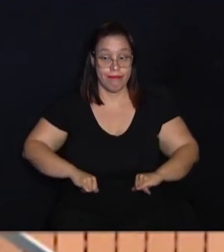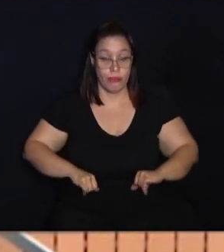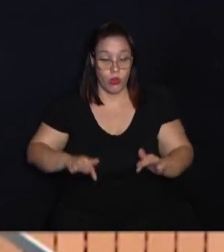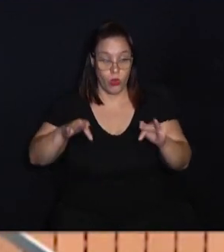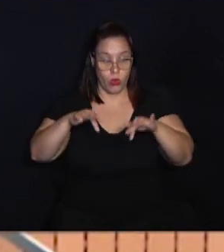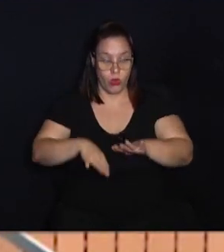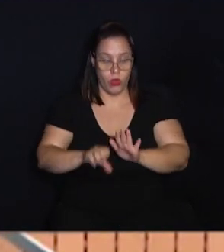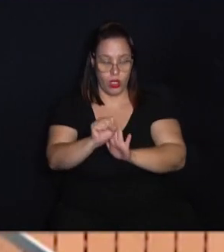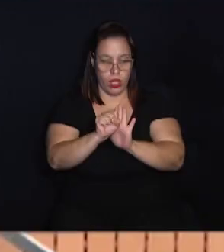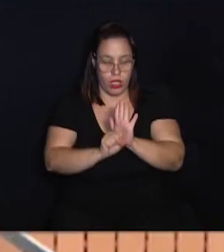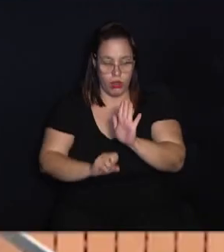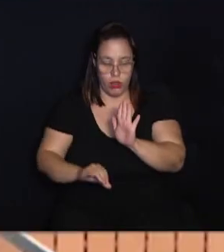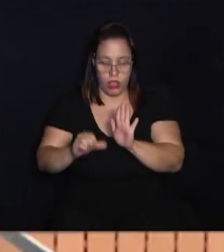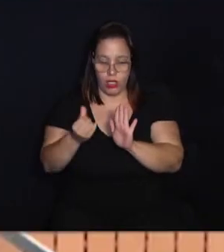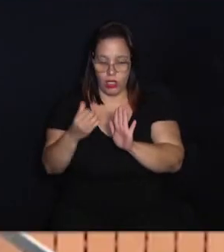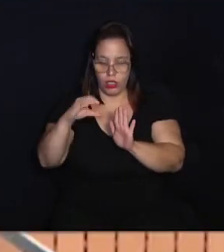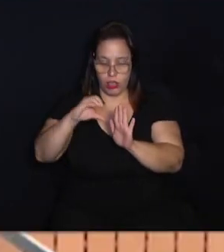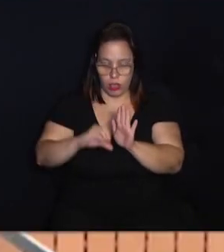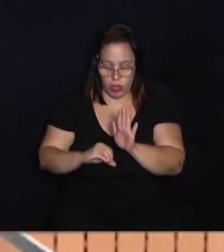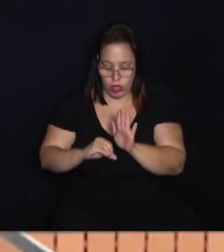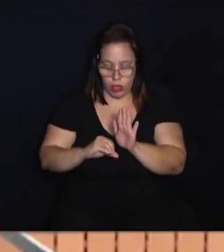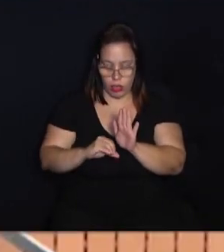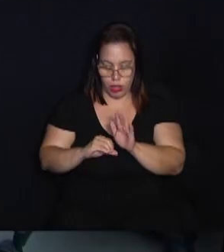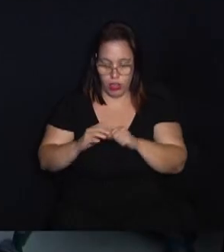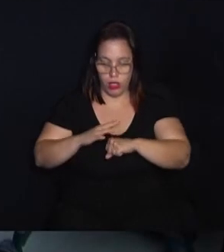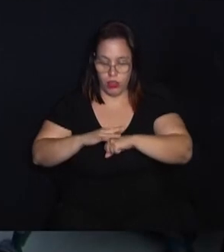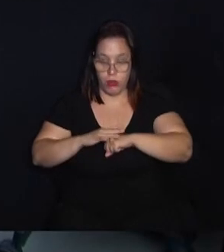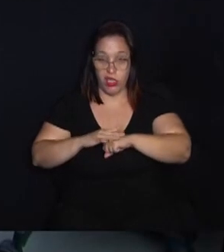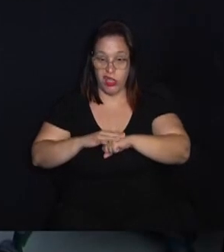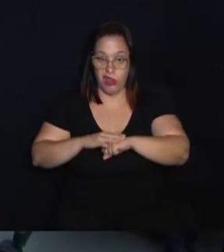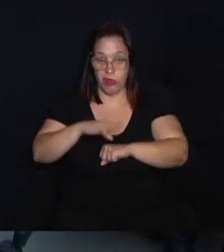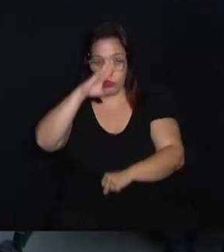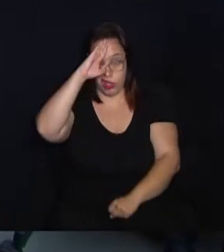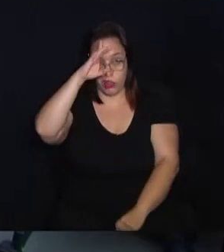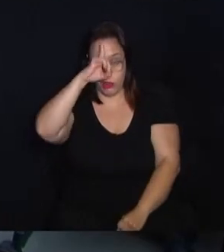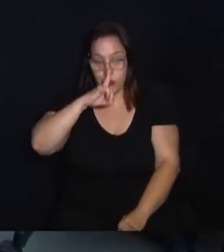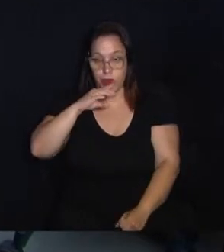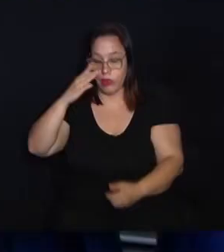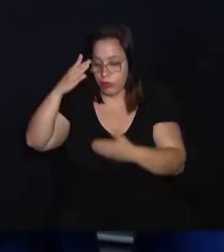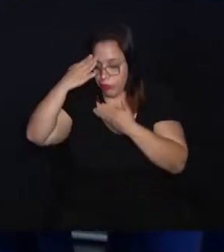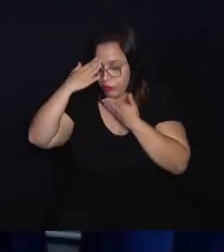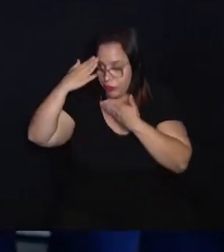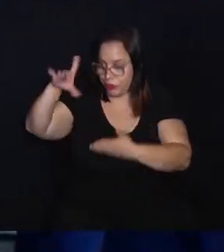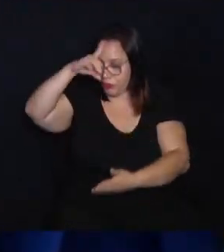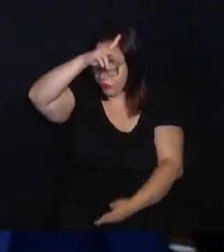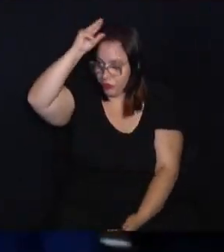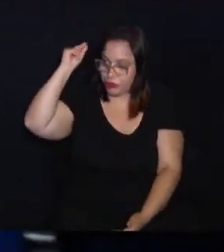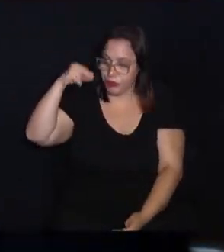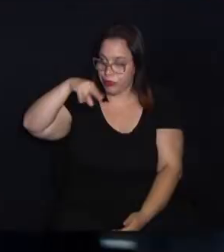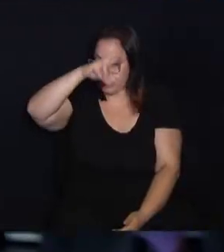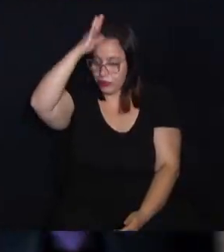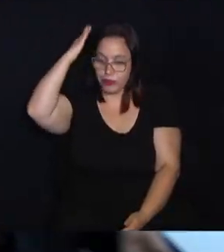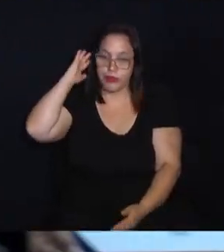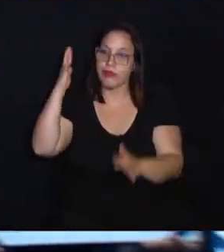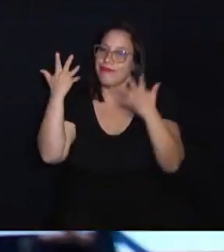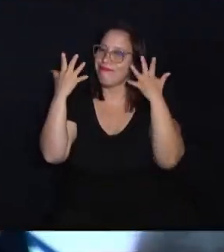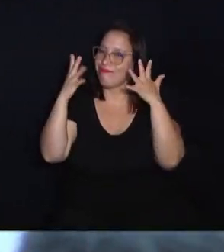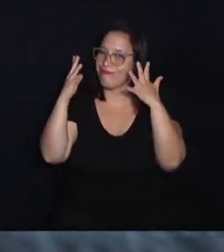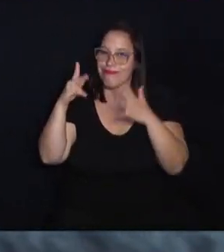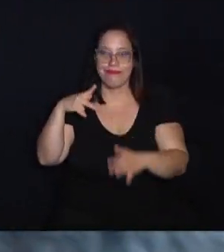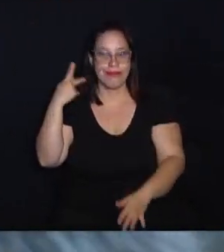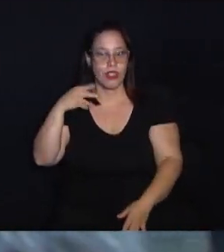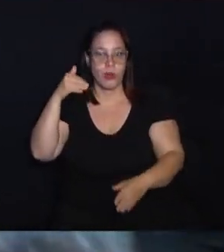século XIX, com a epidemia da febre amarela. Dário agradeceu à Câmara e parabenizou os